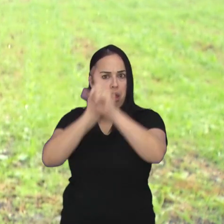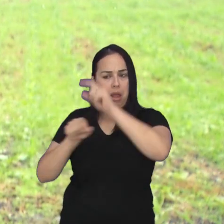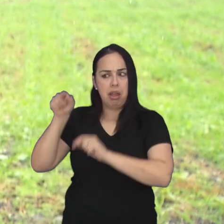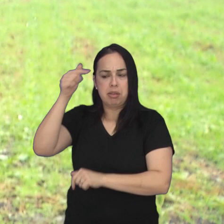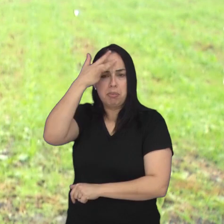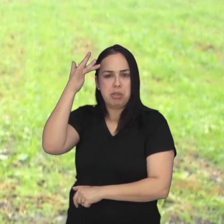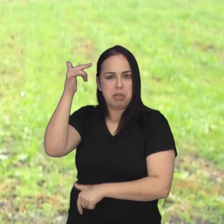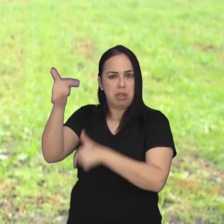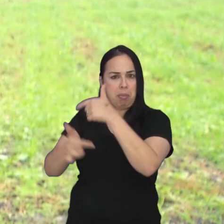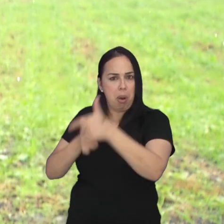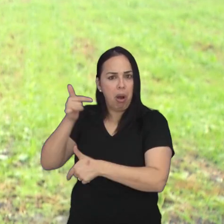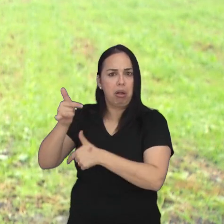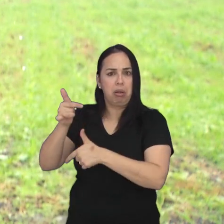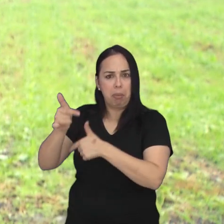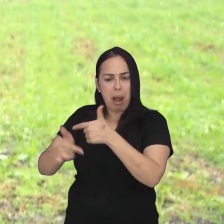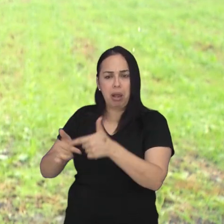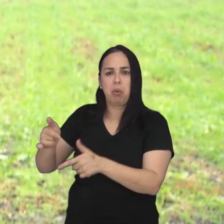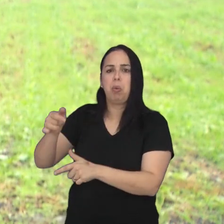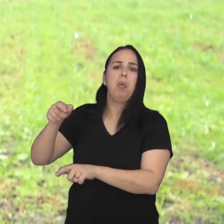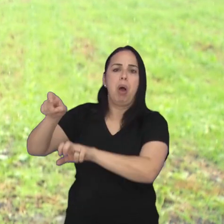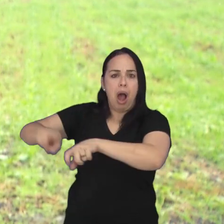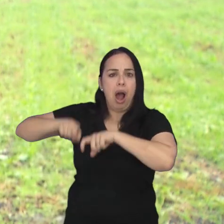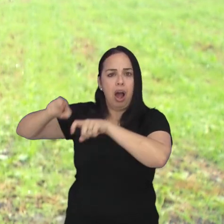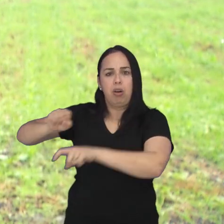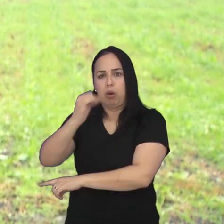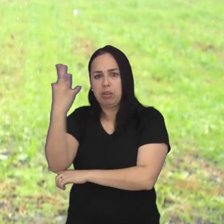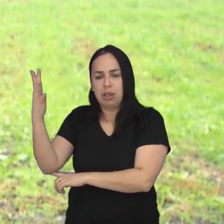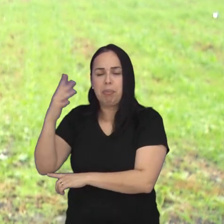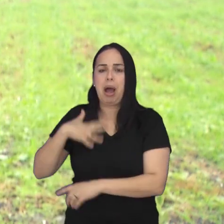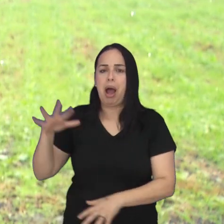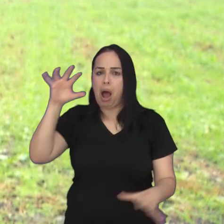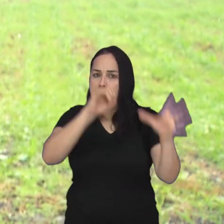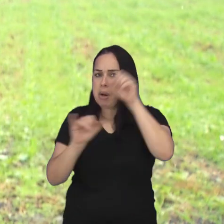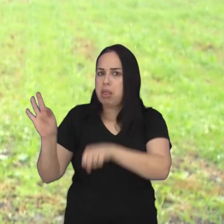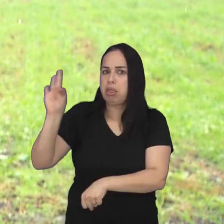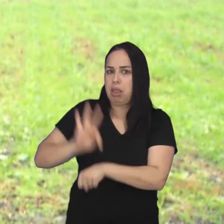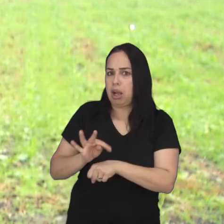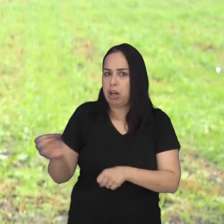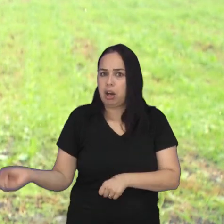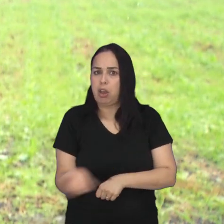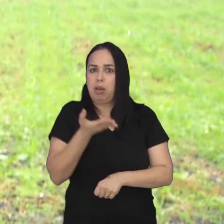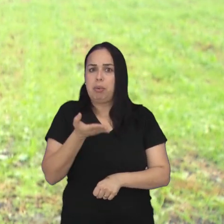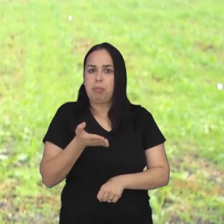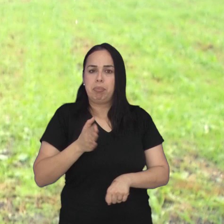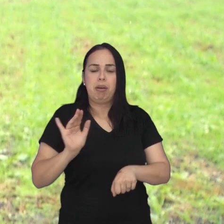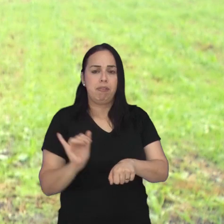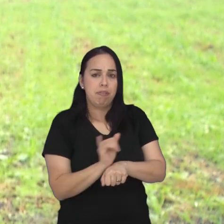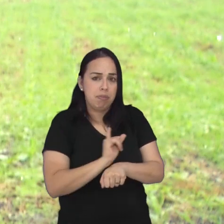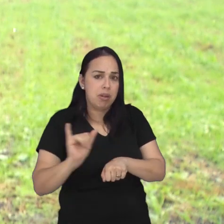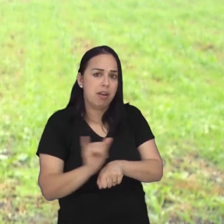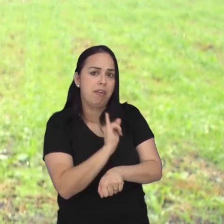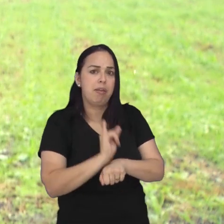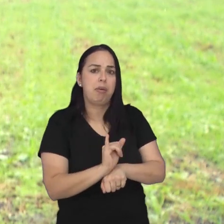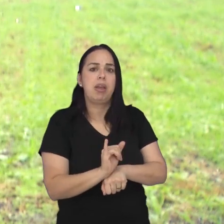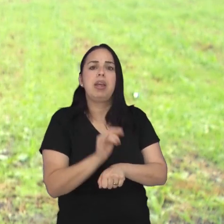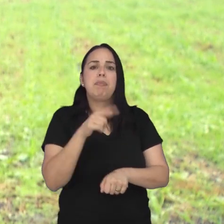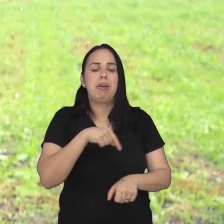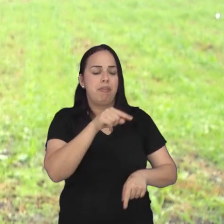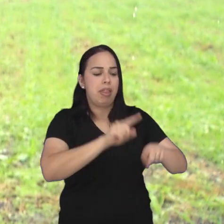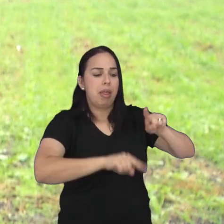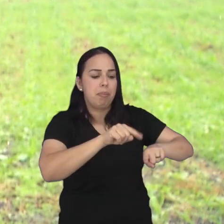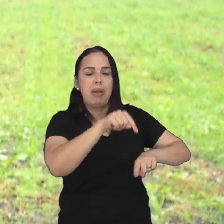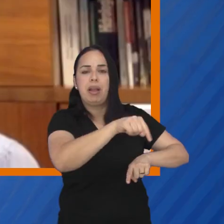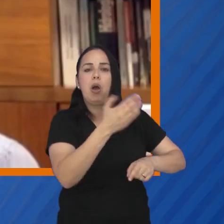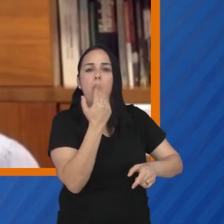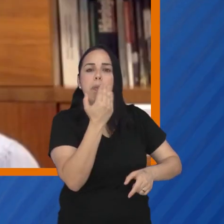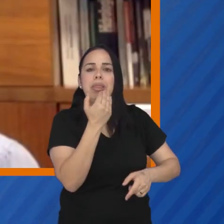pessoal que hoje estão trabalhando com agrofloresta, para a gente aprender novas técnicas para poder a gente produzir um produto com um